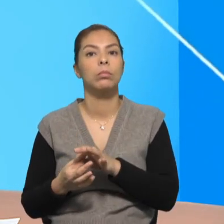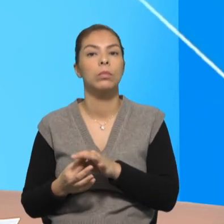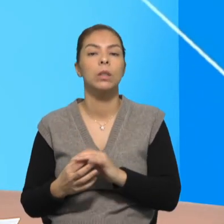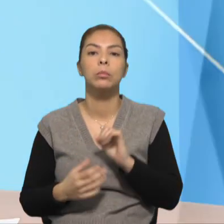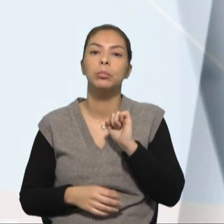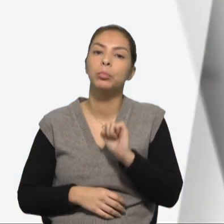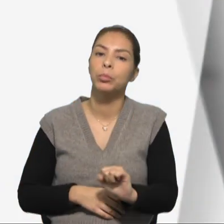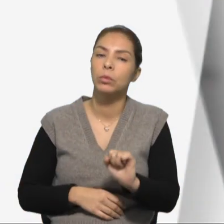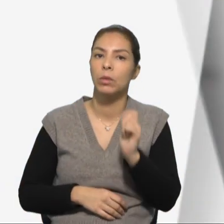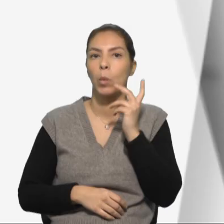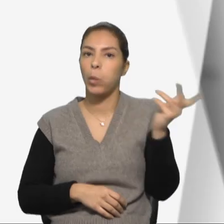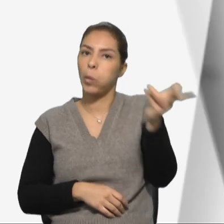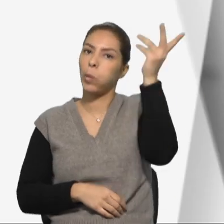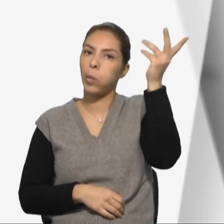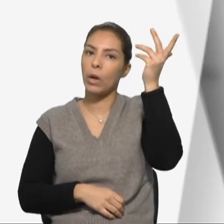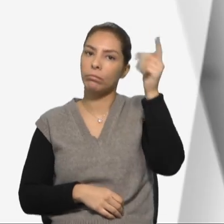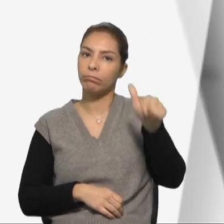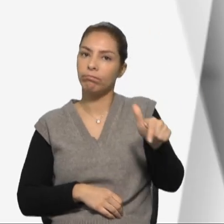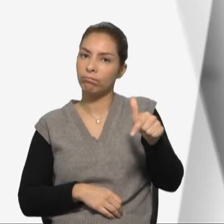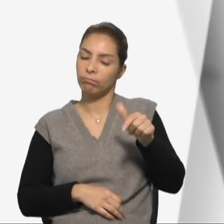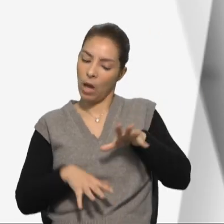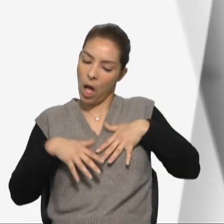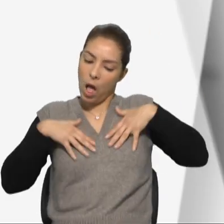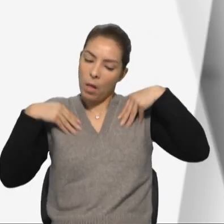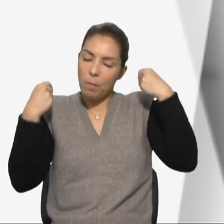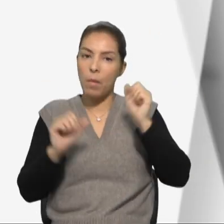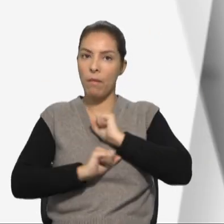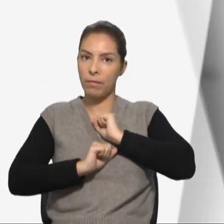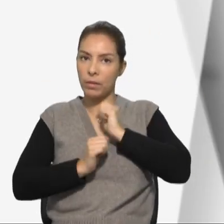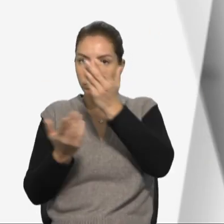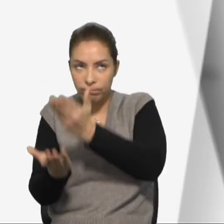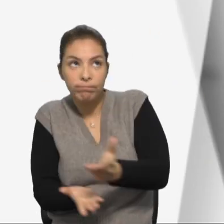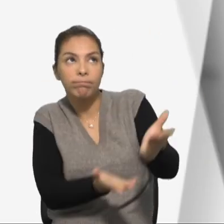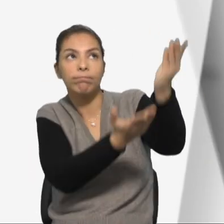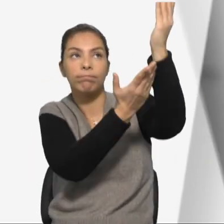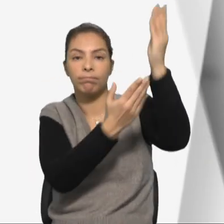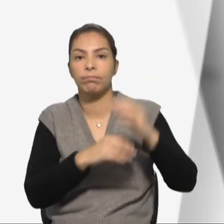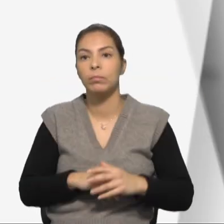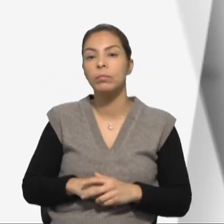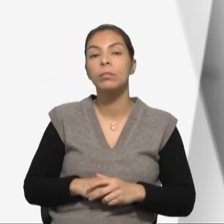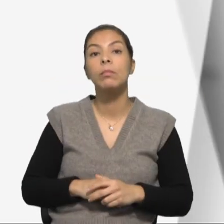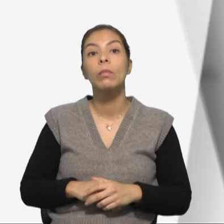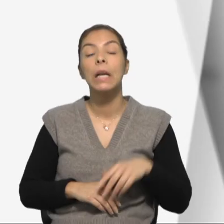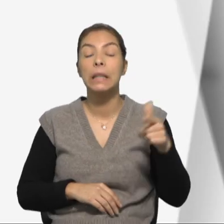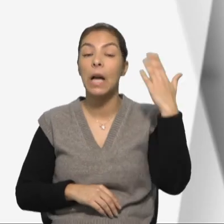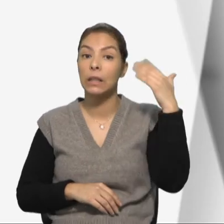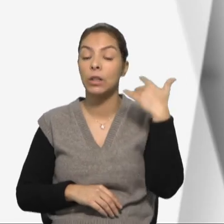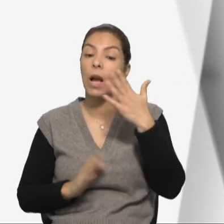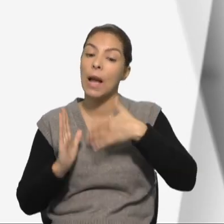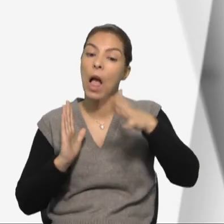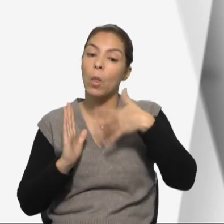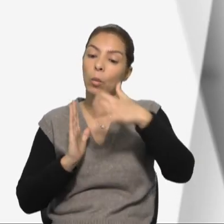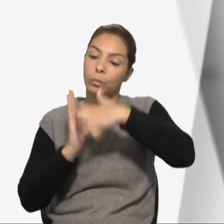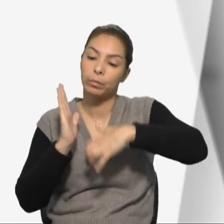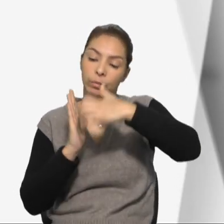minha alma. Sim, é exatamente isto. Ou seja, estes textos de Isaías, chamados os cantos do servo, destacam